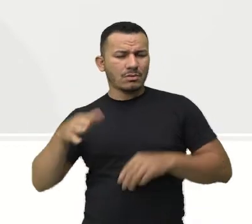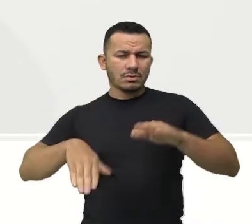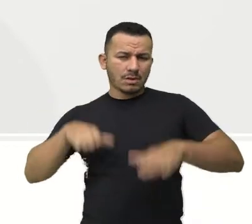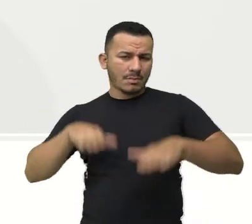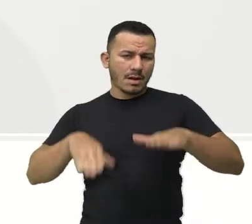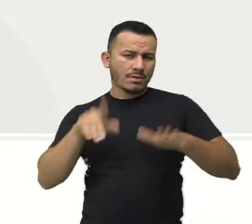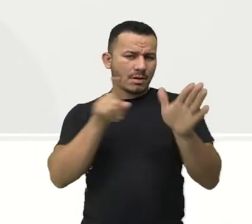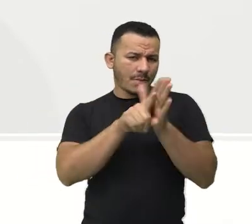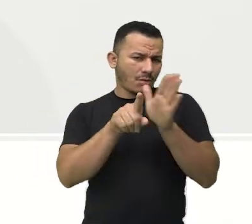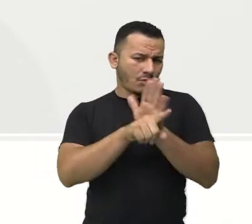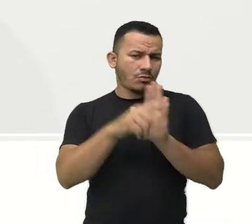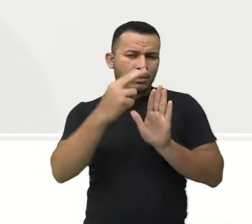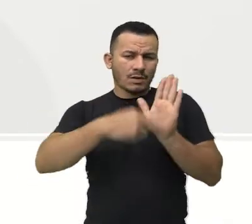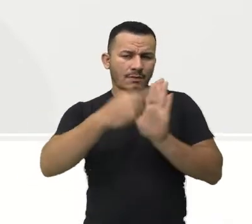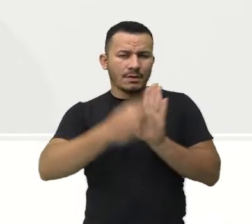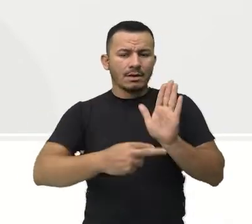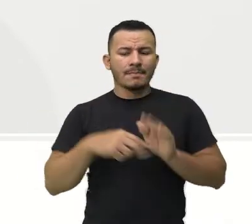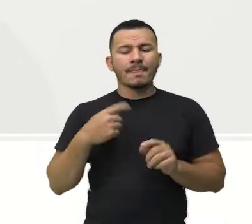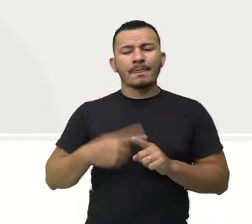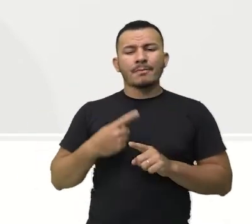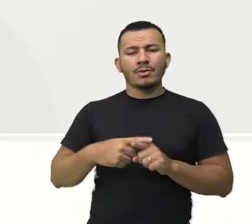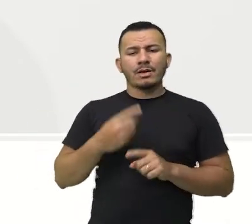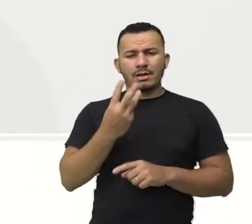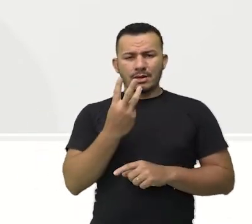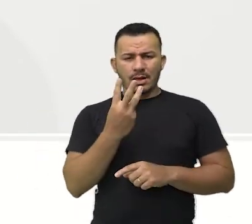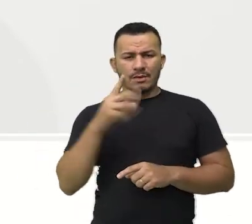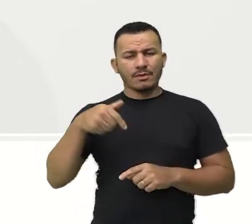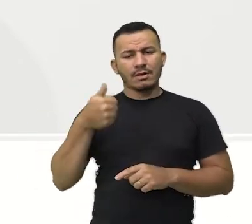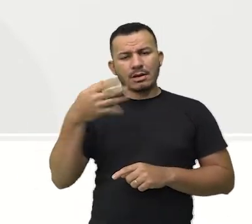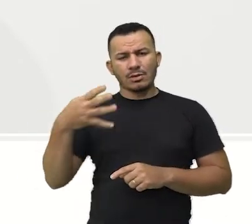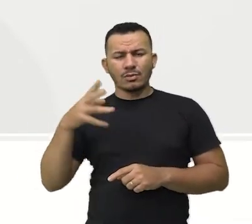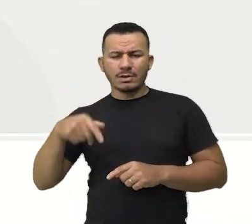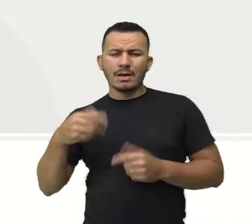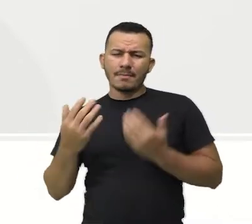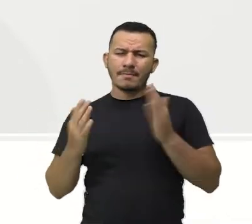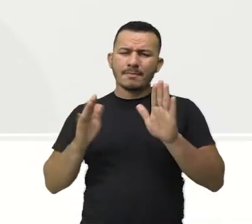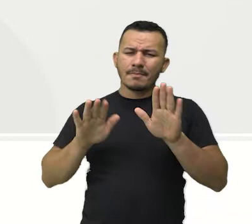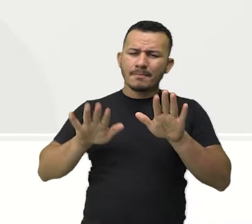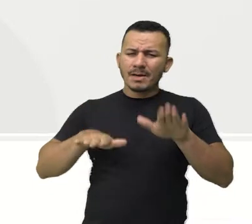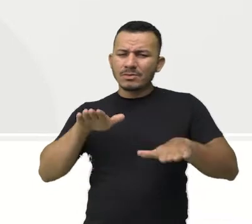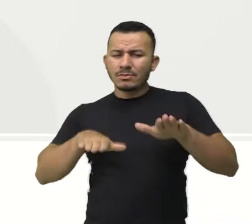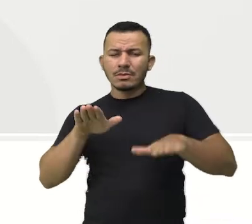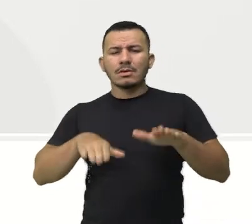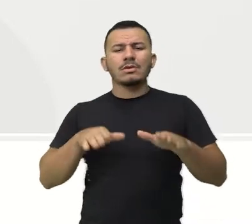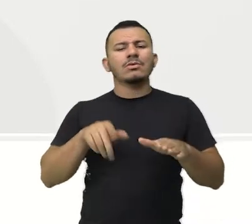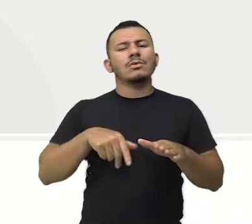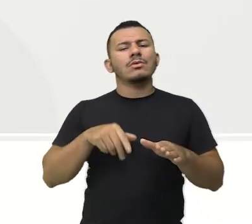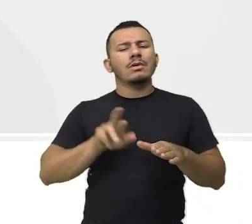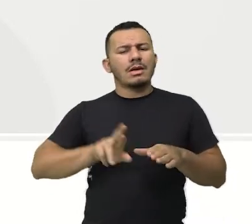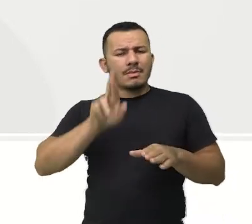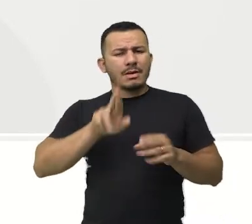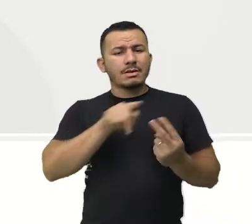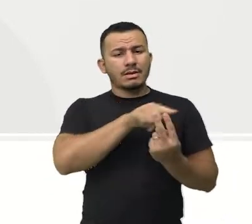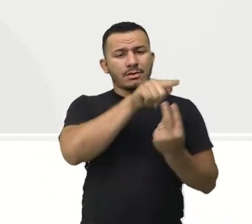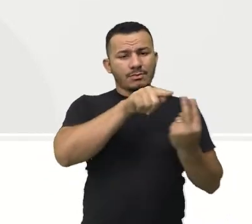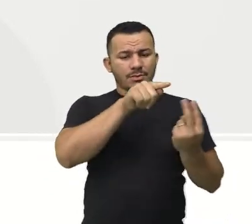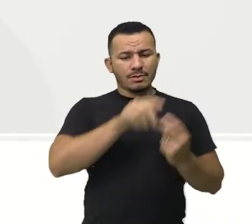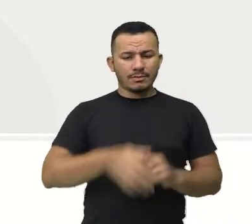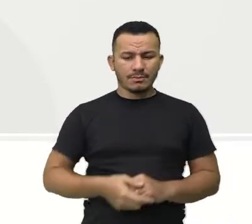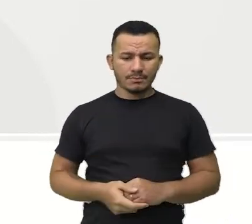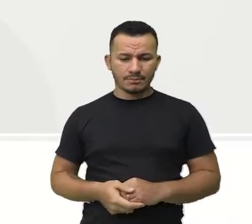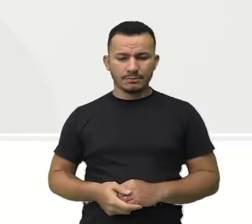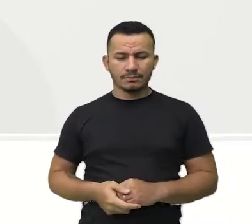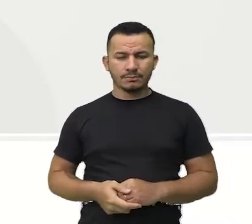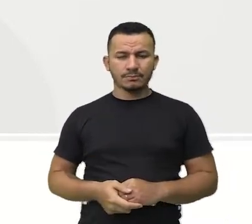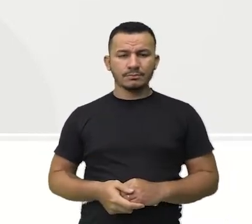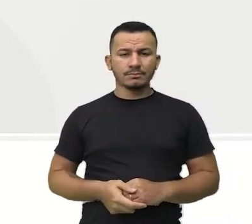dar, porque 3,14 ele é um valor aproximado para o π, tá bom? E lembrando que entre o número e a letra